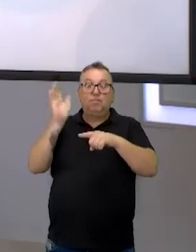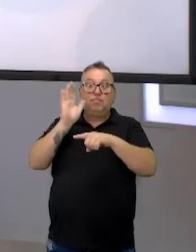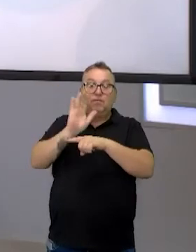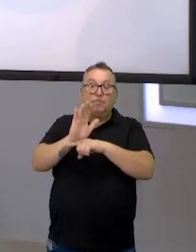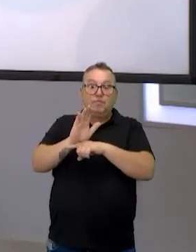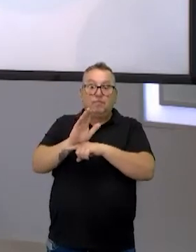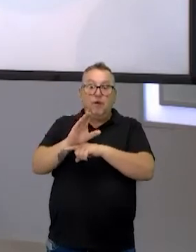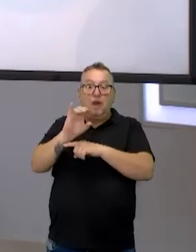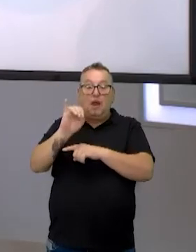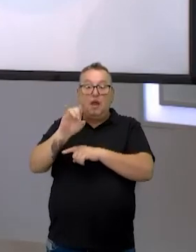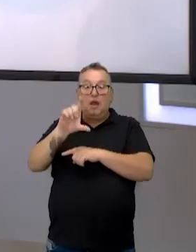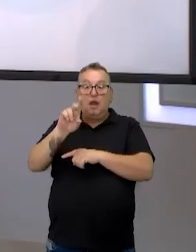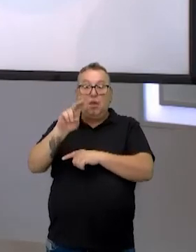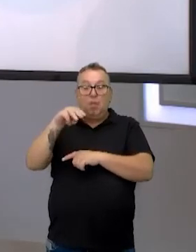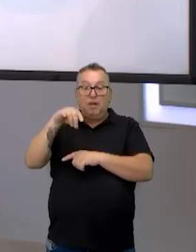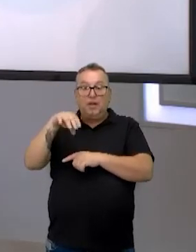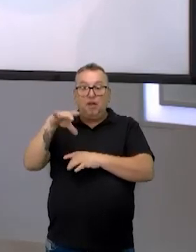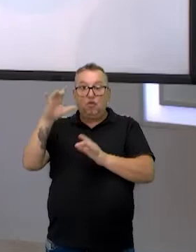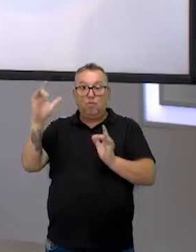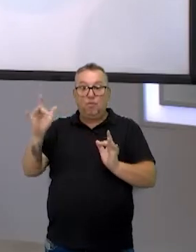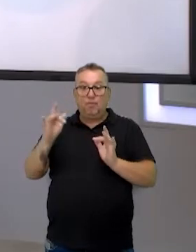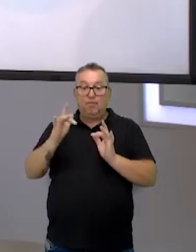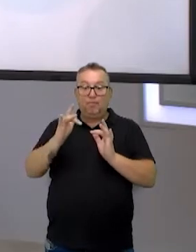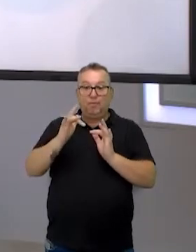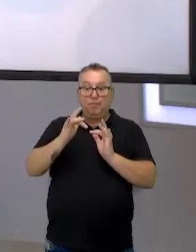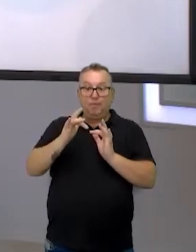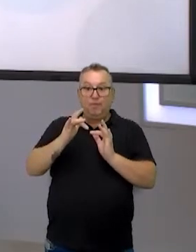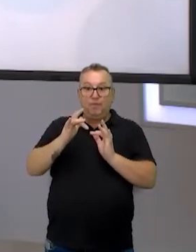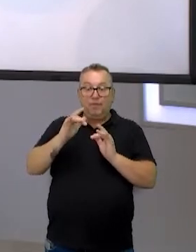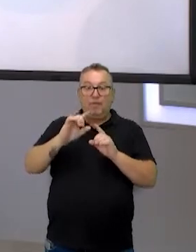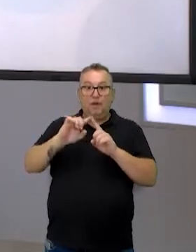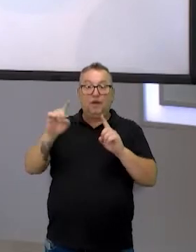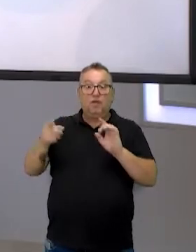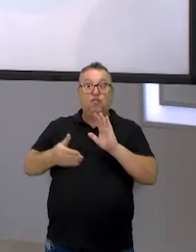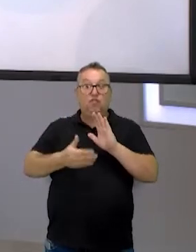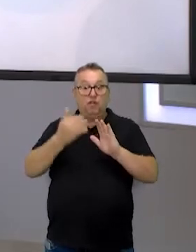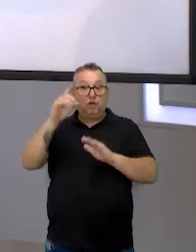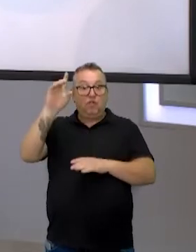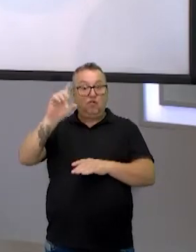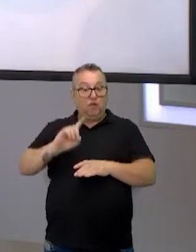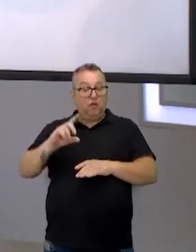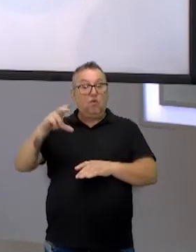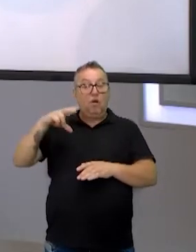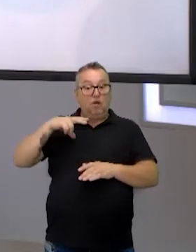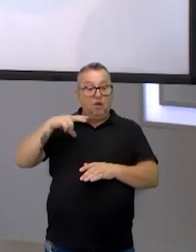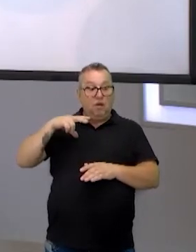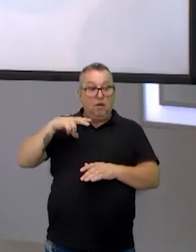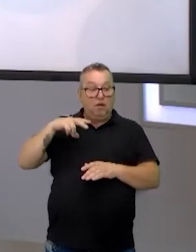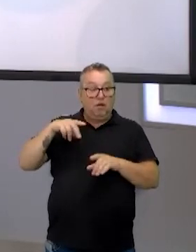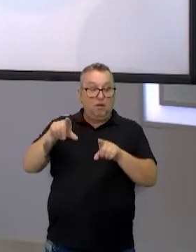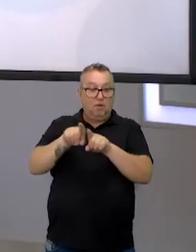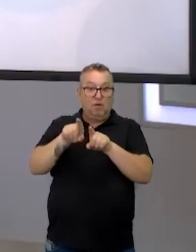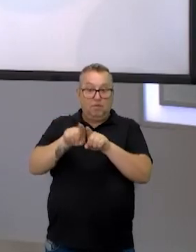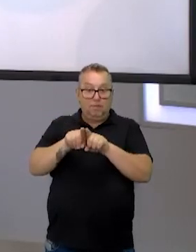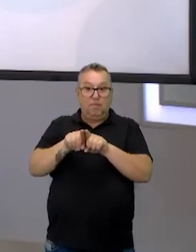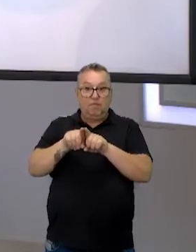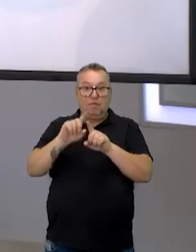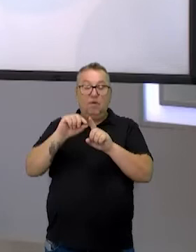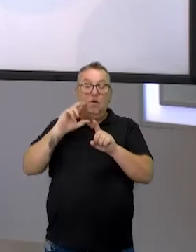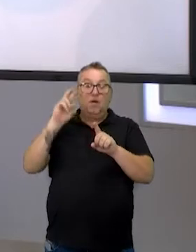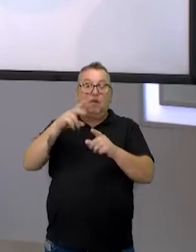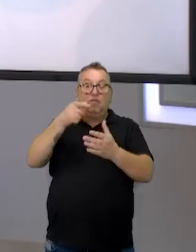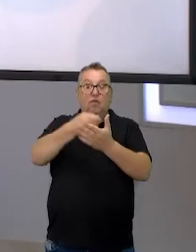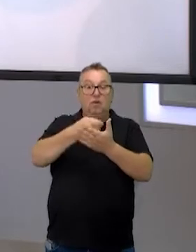do iluminismo. Uma ditadura te tira direitos civis individuais com garantias